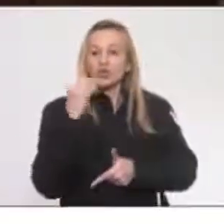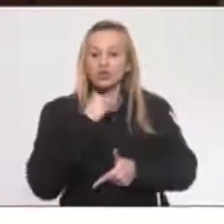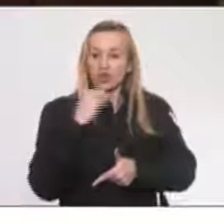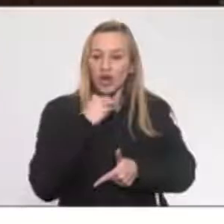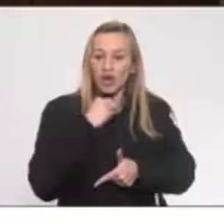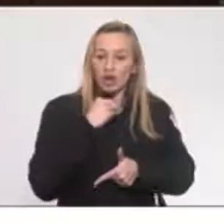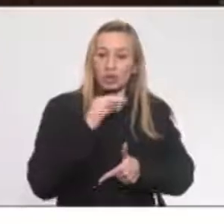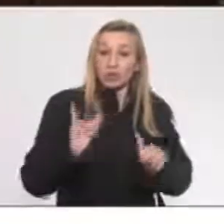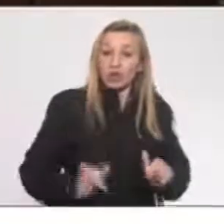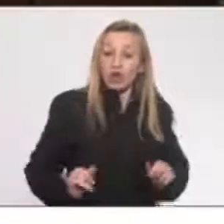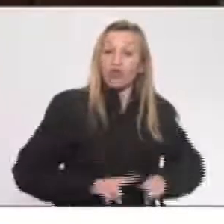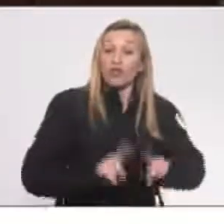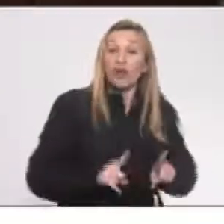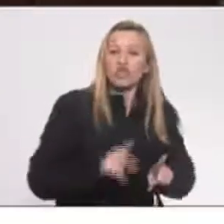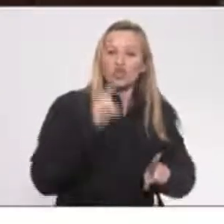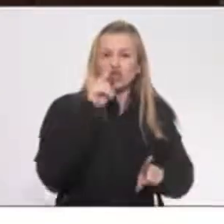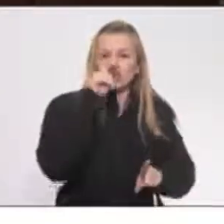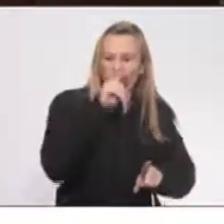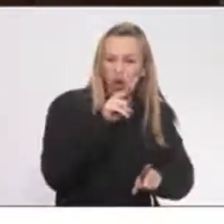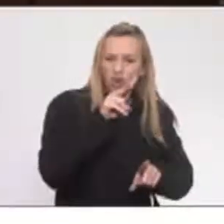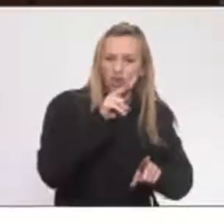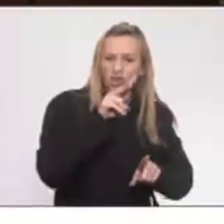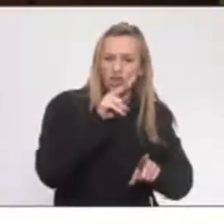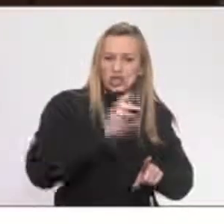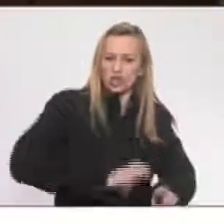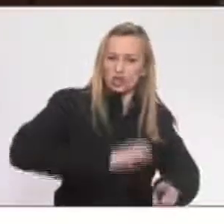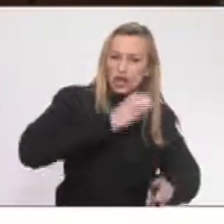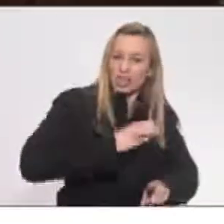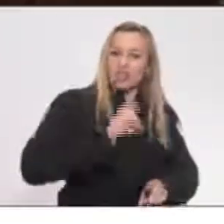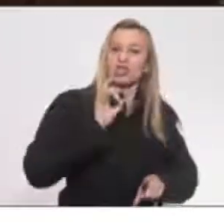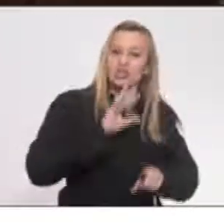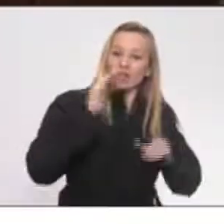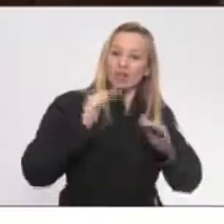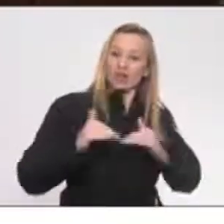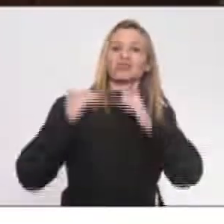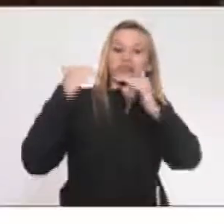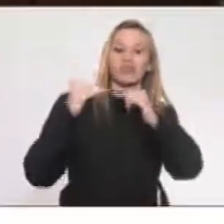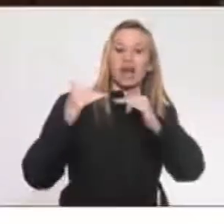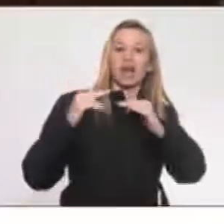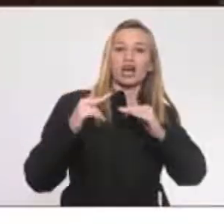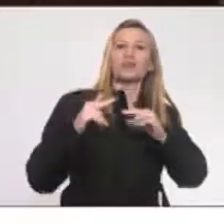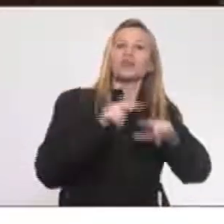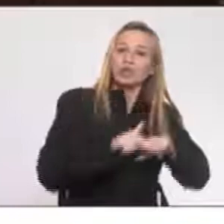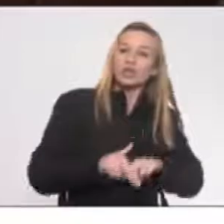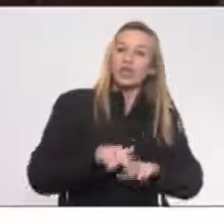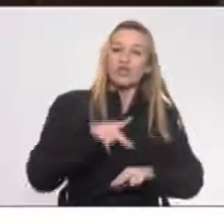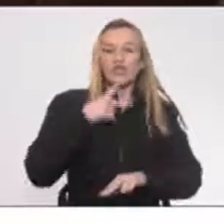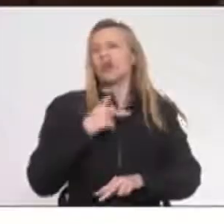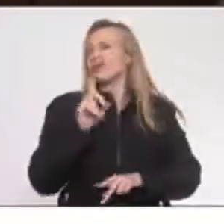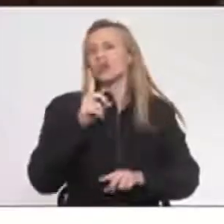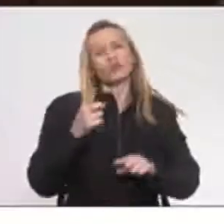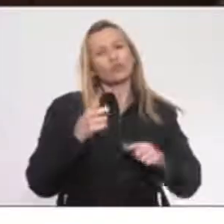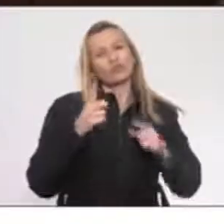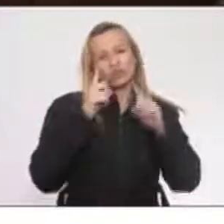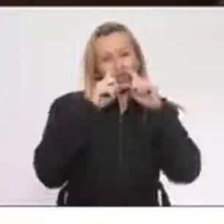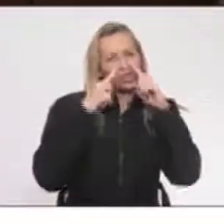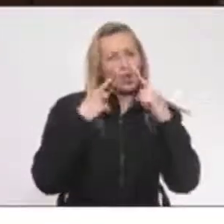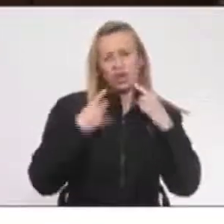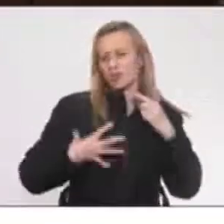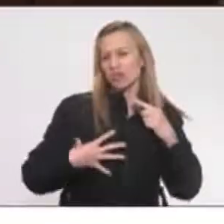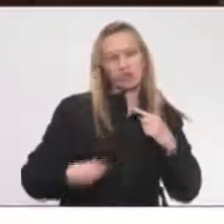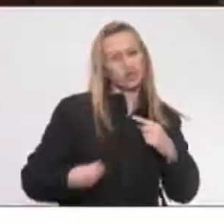aos fortes e bravos só faz exaltar. E aqui eu lhes digo: não chores, meus filhos,